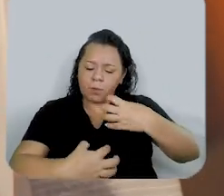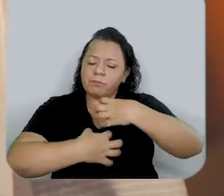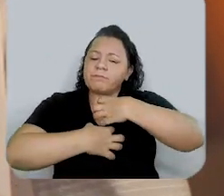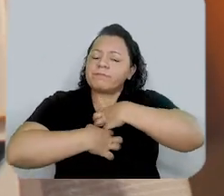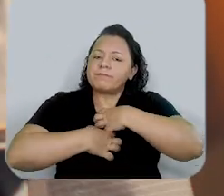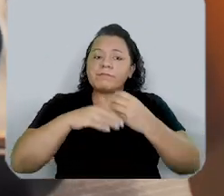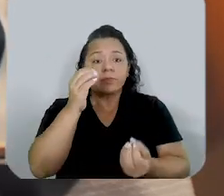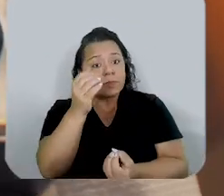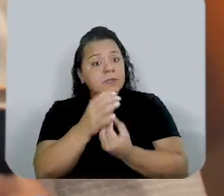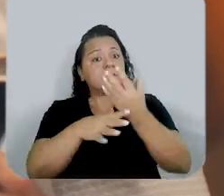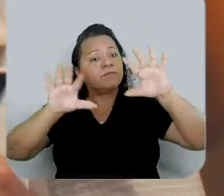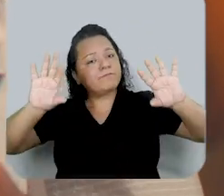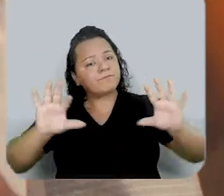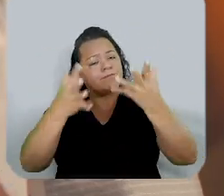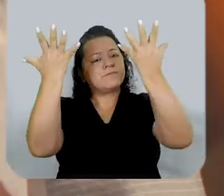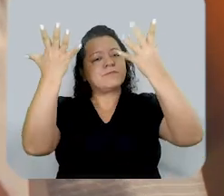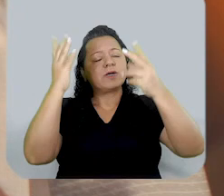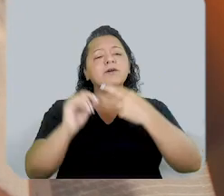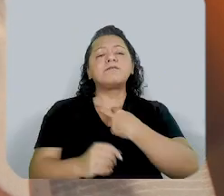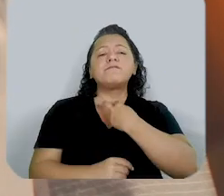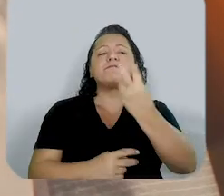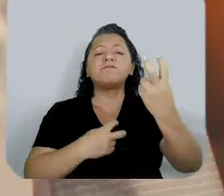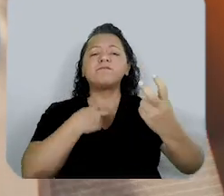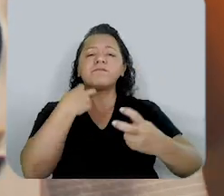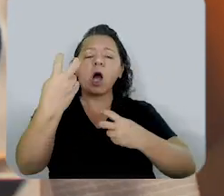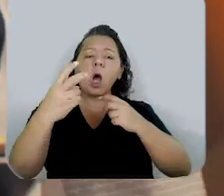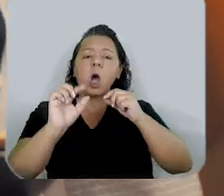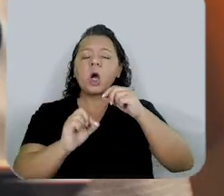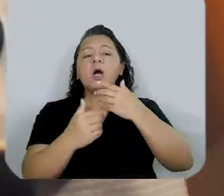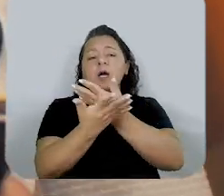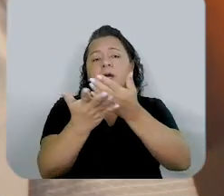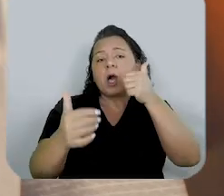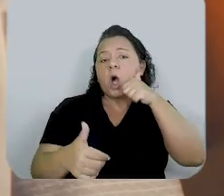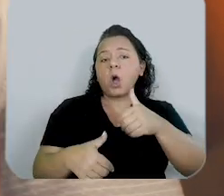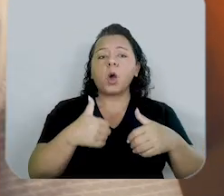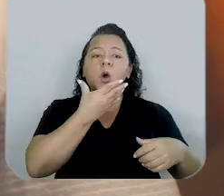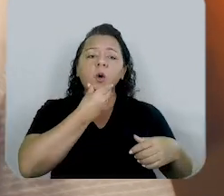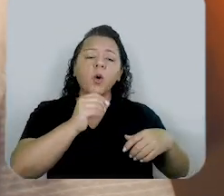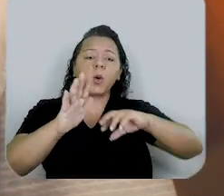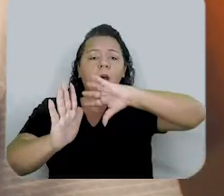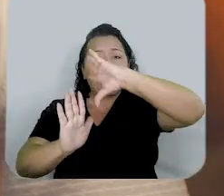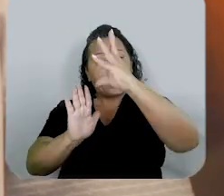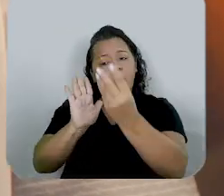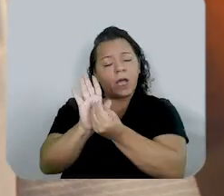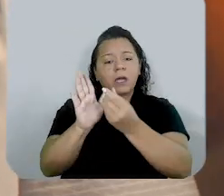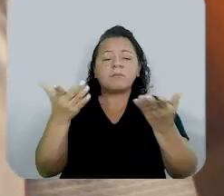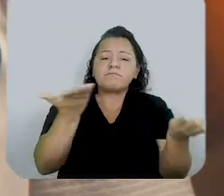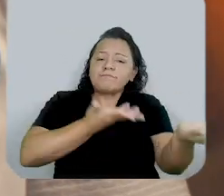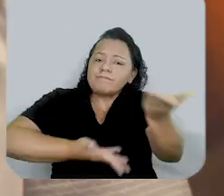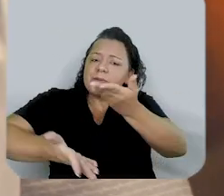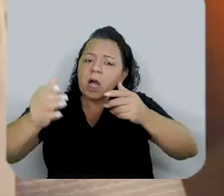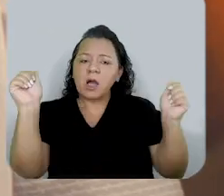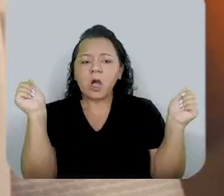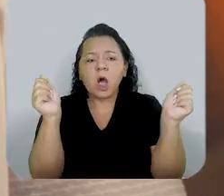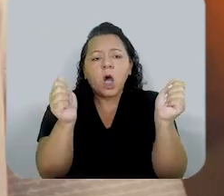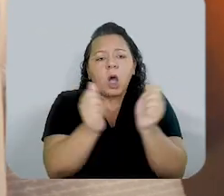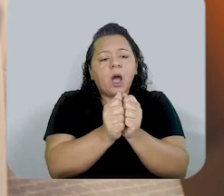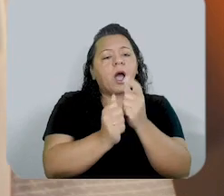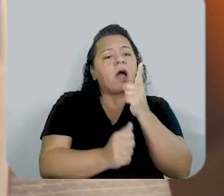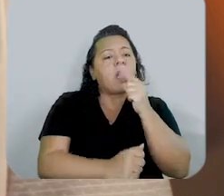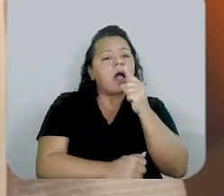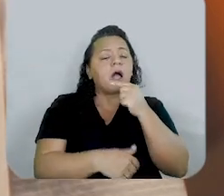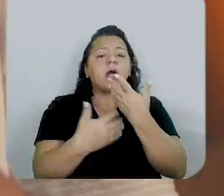traz vozes de homens e mulheres amazônidas que mantêm uma relação muito próxima com os rios, viu? Teremos ainda um bate-papo sobre